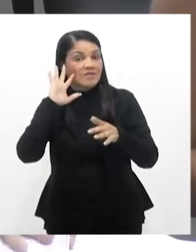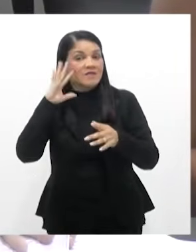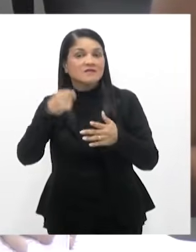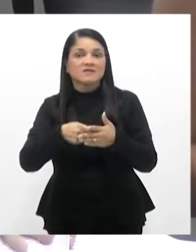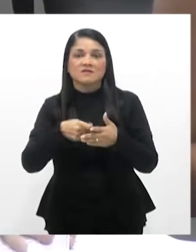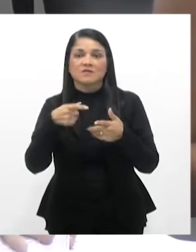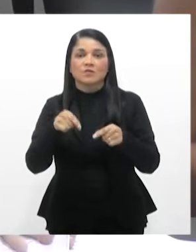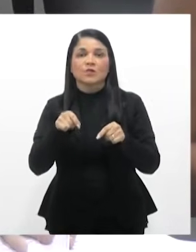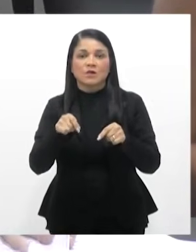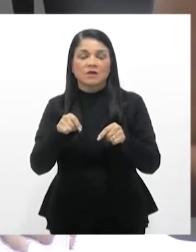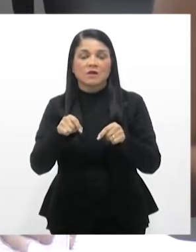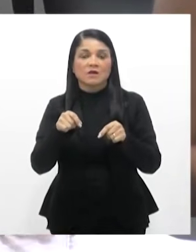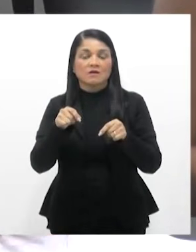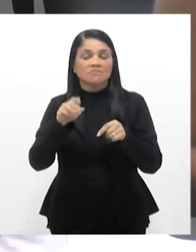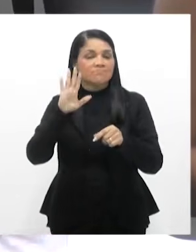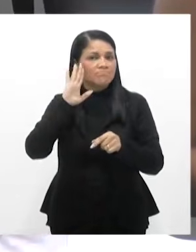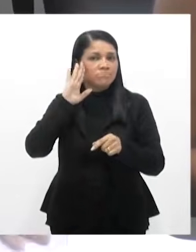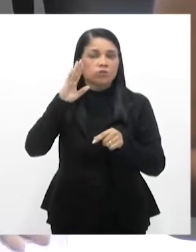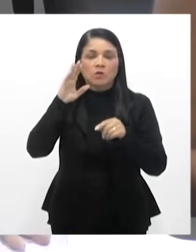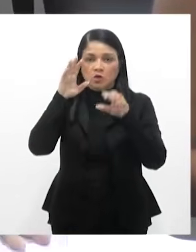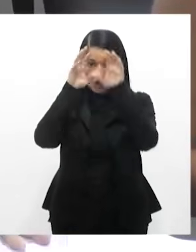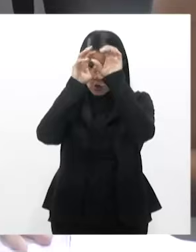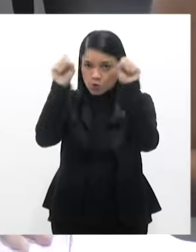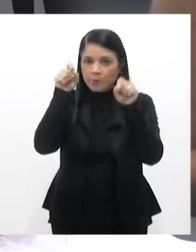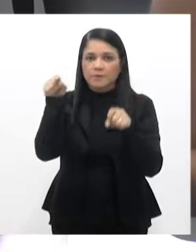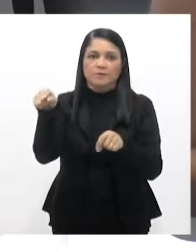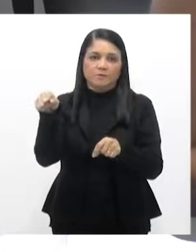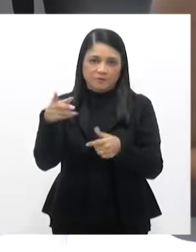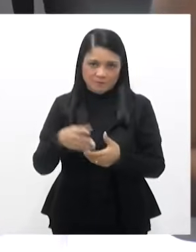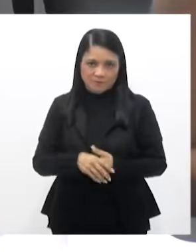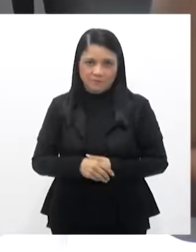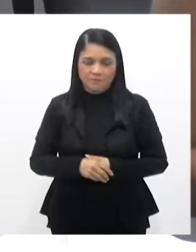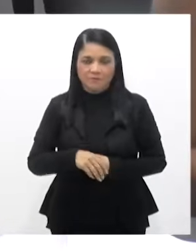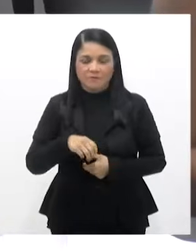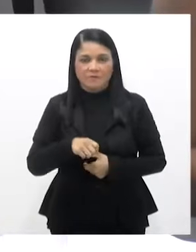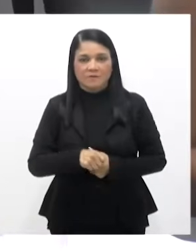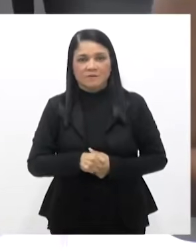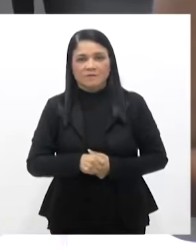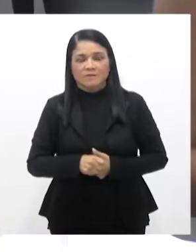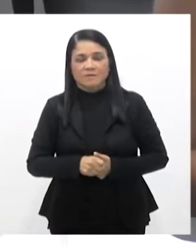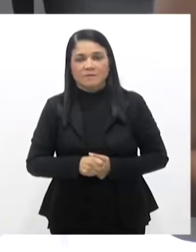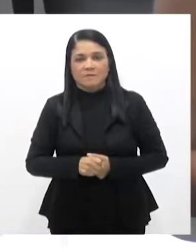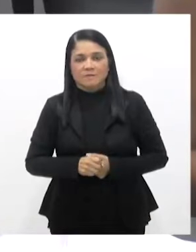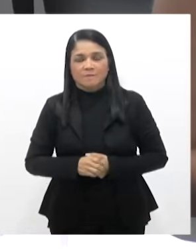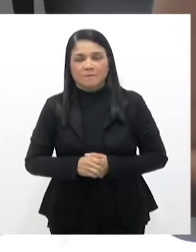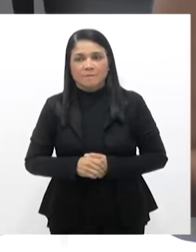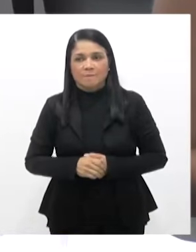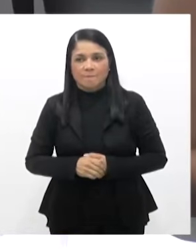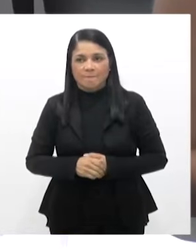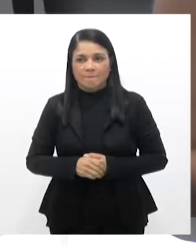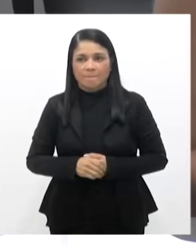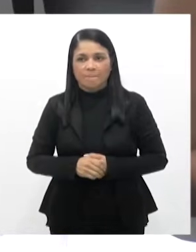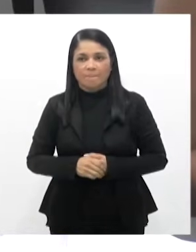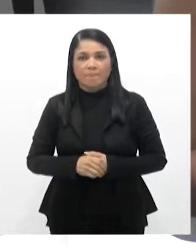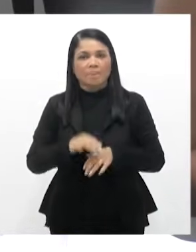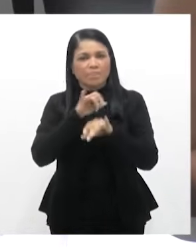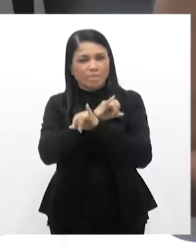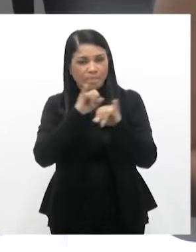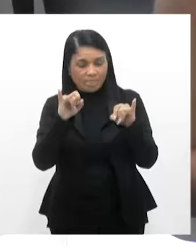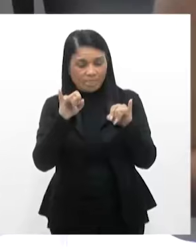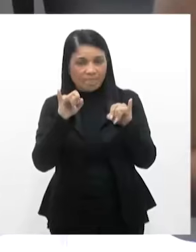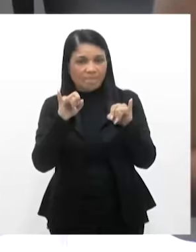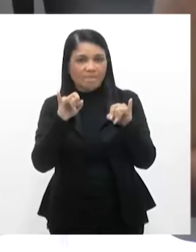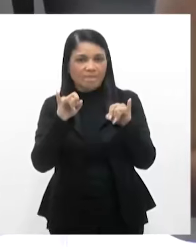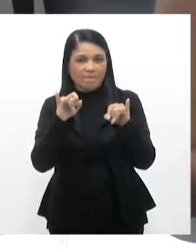são do Supremo. Bom, dito isso,